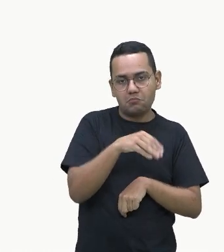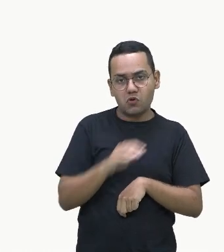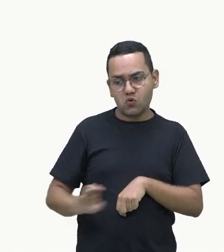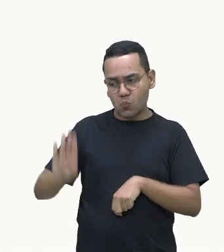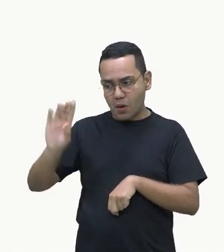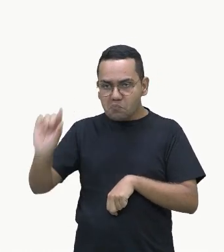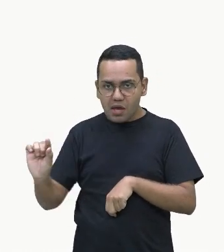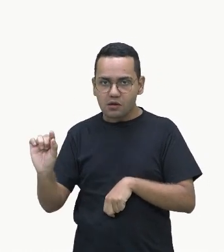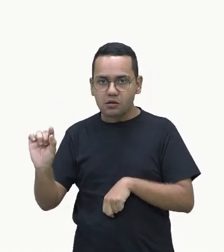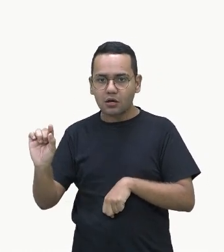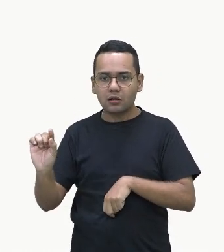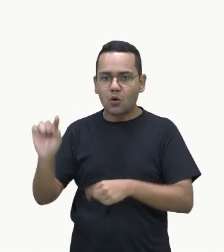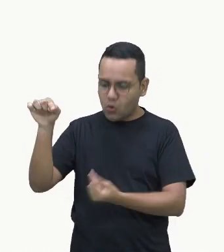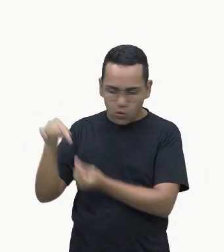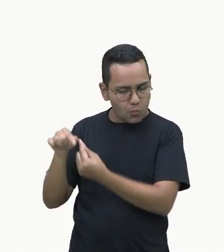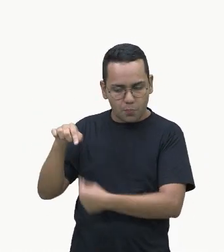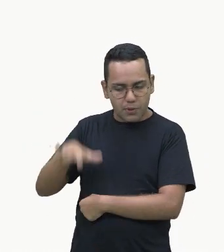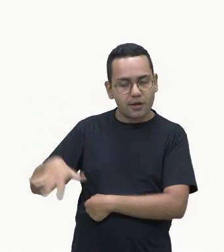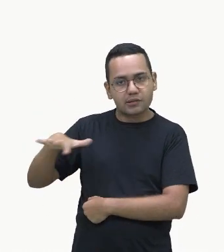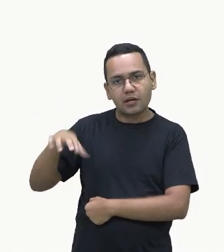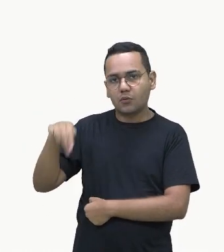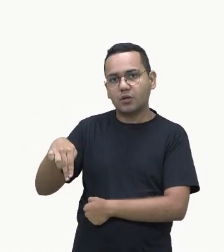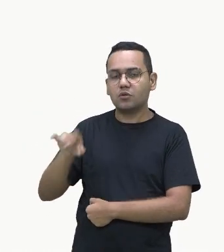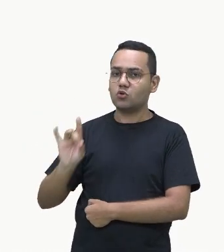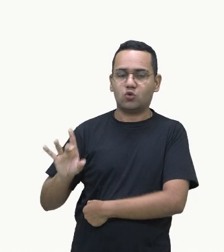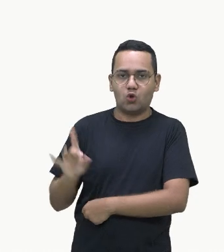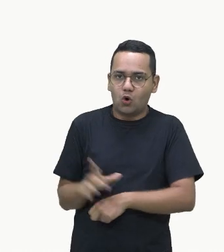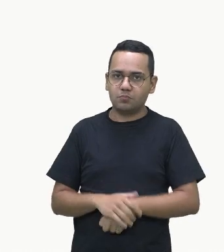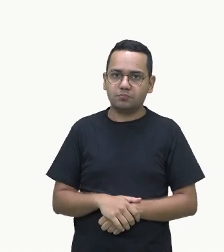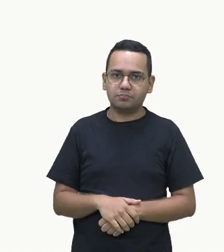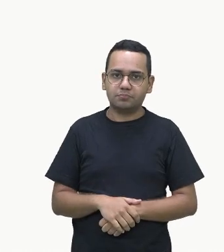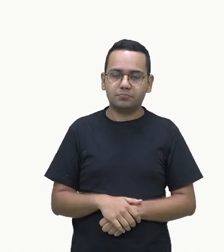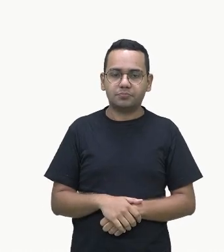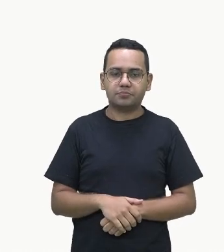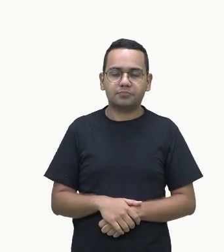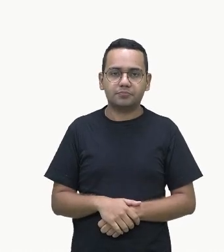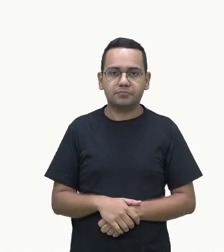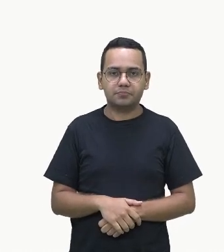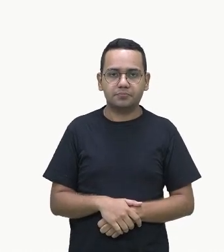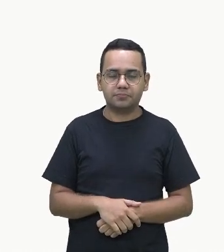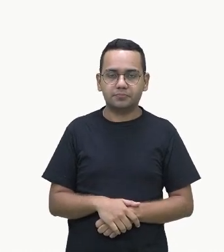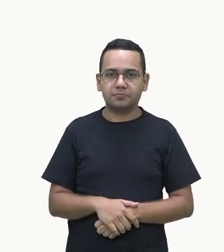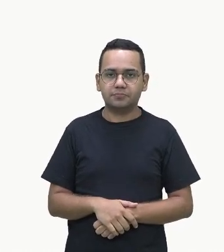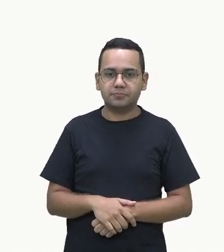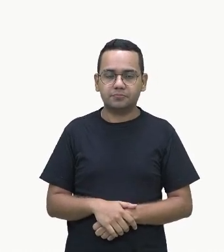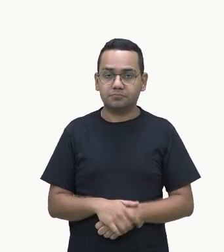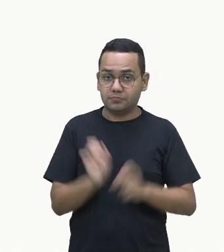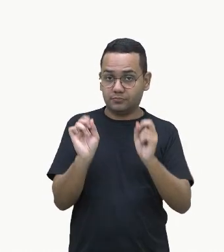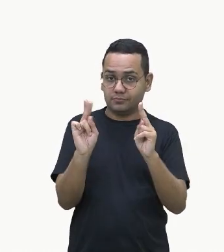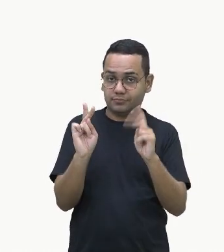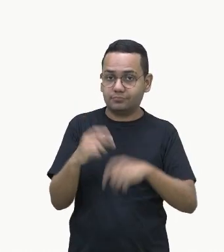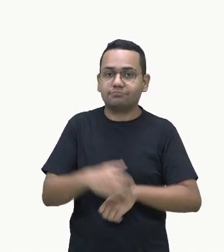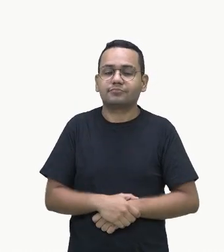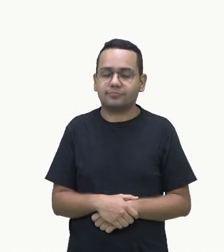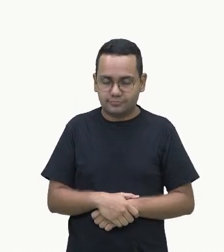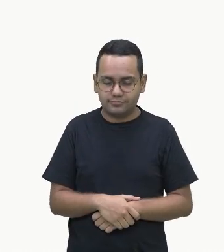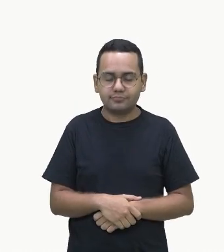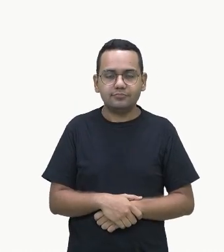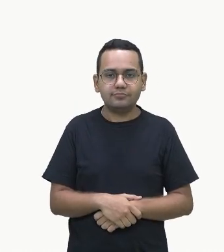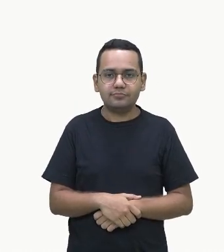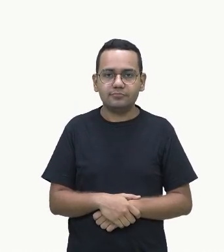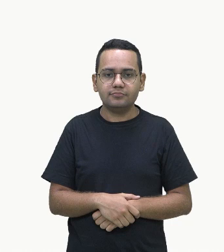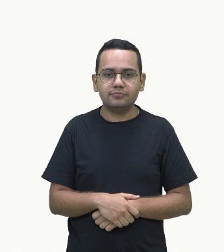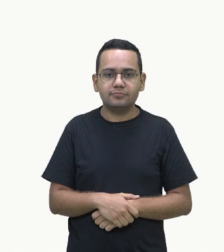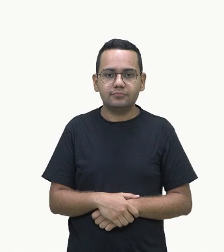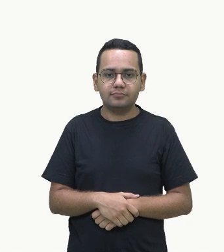B só pode se relacionar com qual projeção? Com a projeção N. Tranquilo? Então, vocês já sabem,